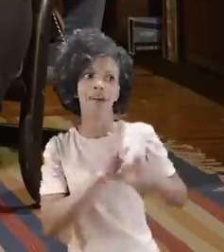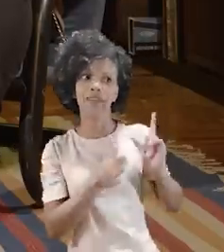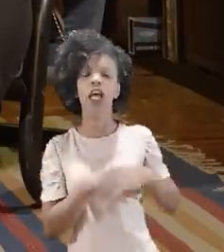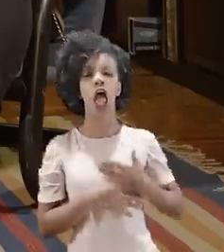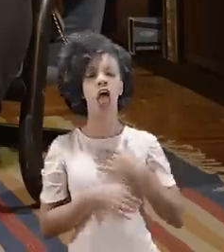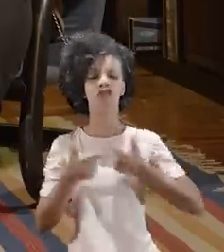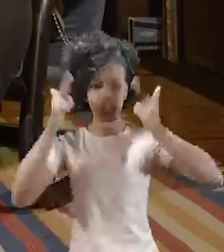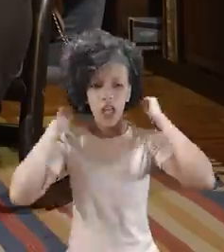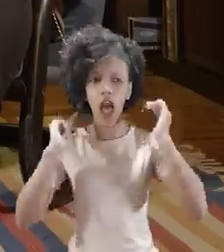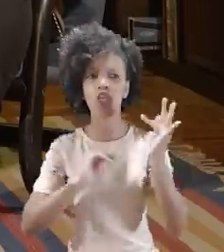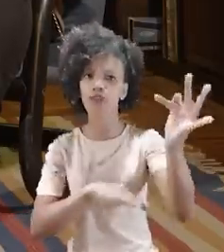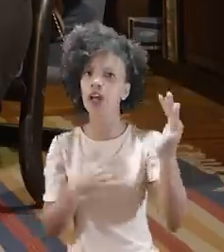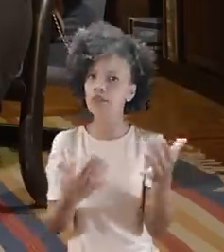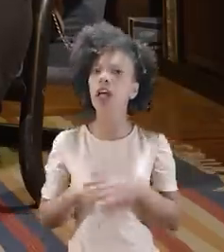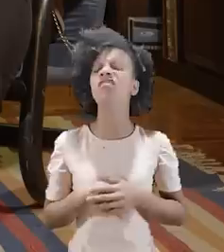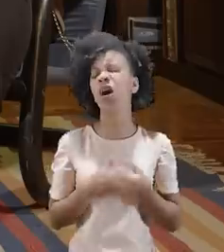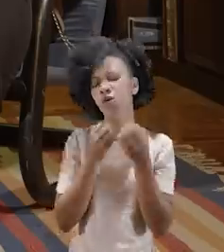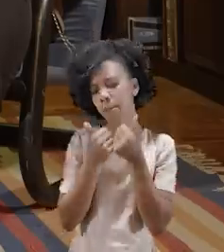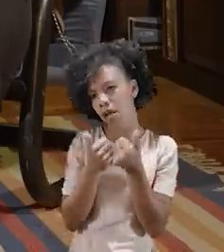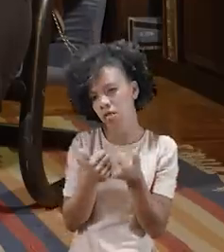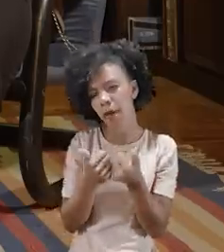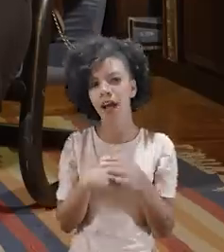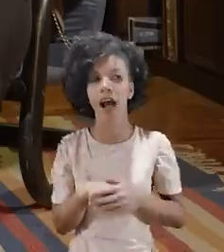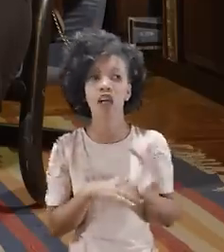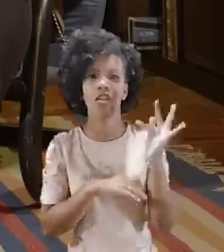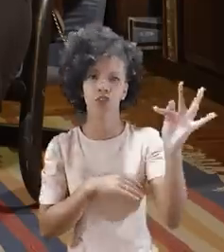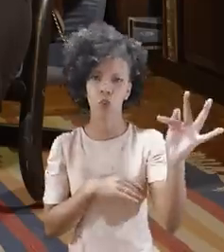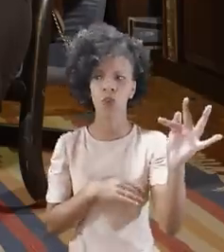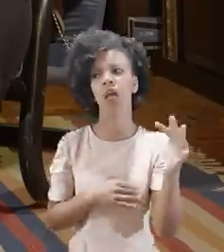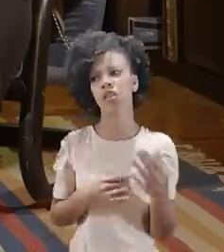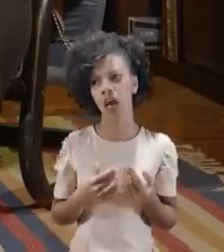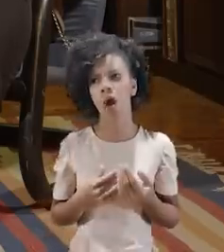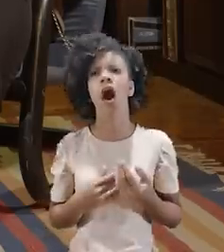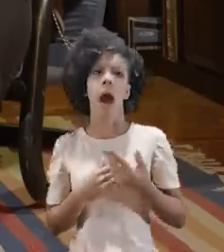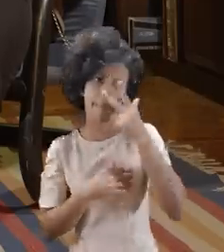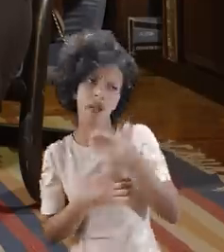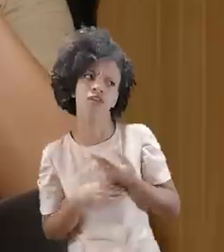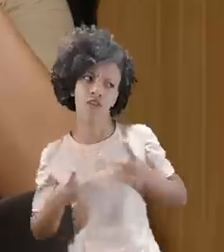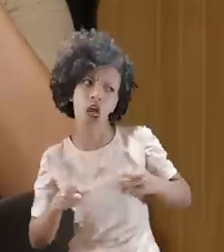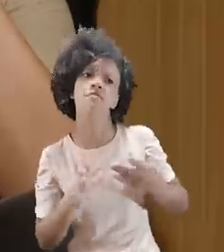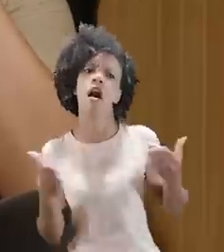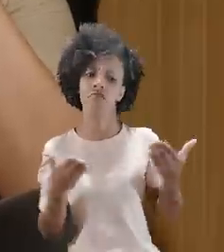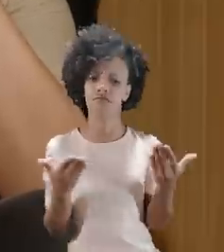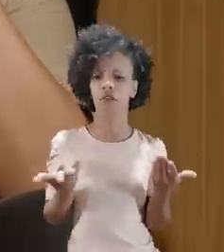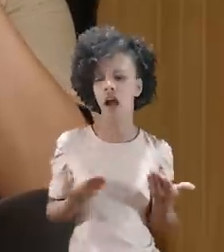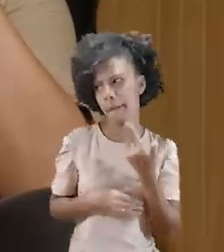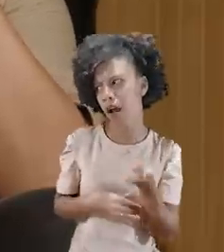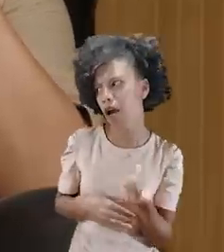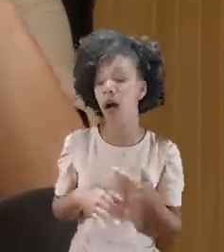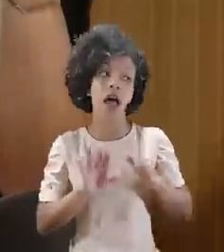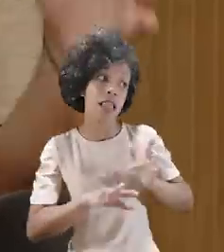vida eu mostrei o Careca talvez no futuro trabalho de boa vai de boa aí no futuro que eu tiver porque eu falo o dia que valorizar né mano não mas tem cara